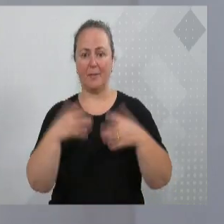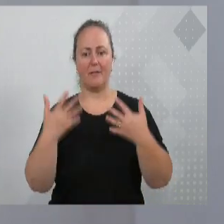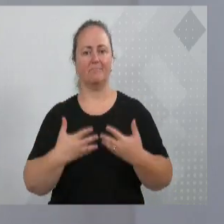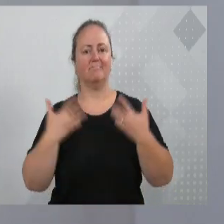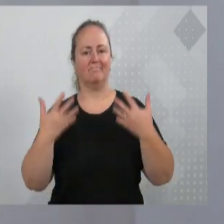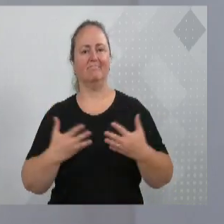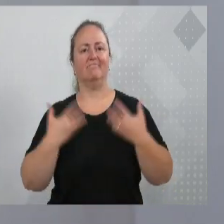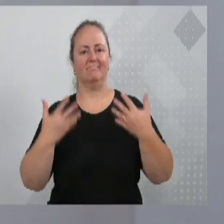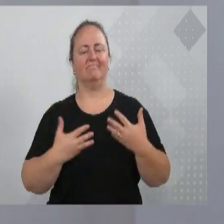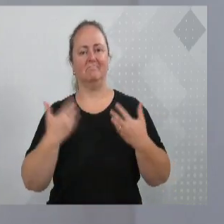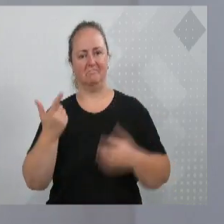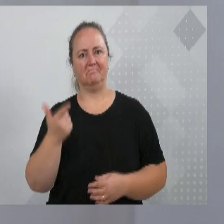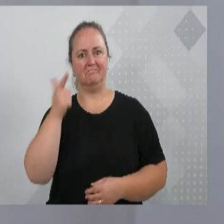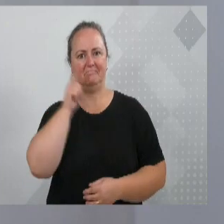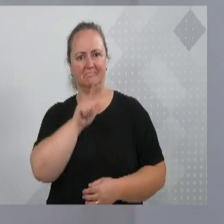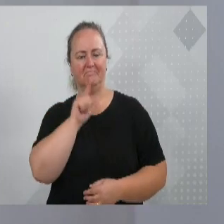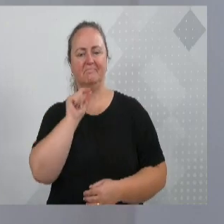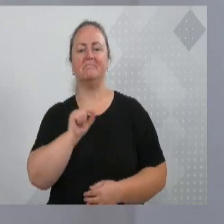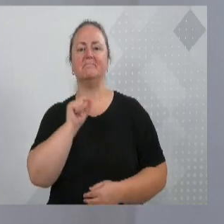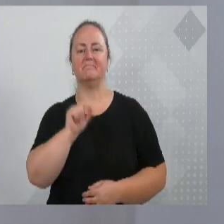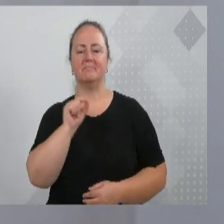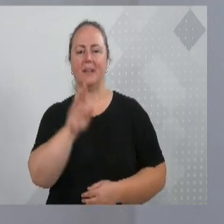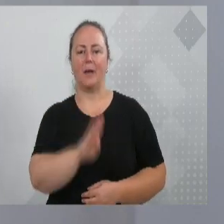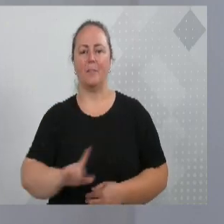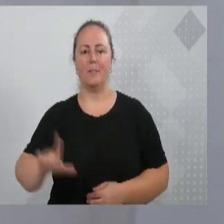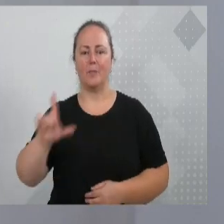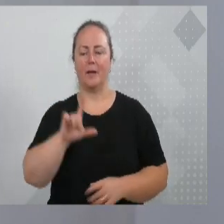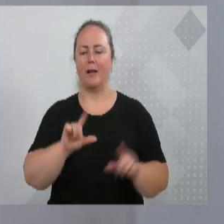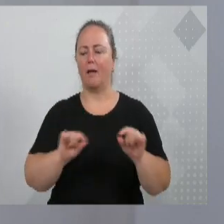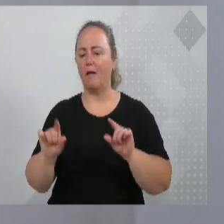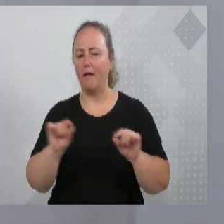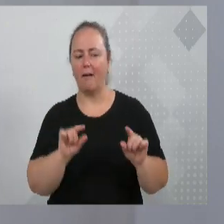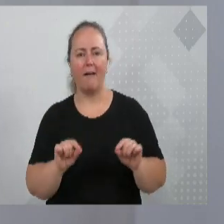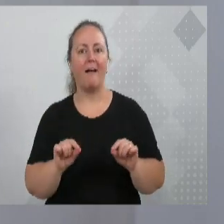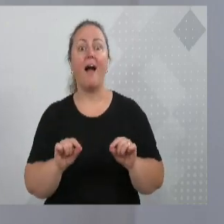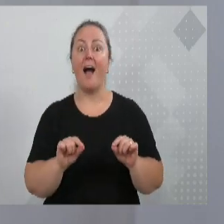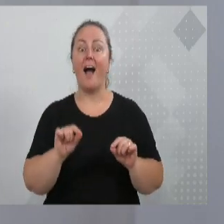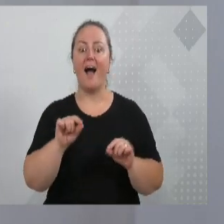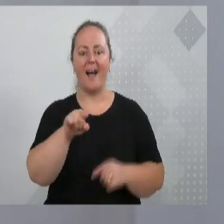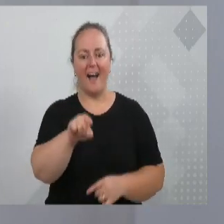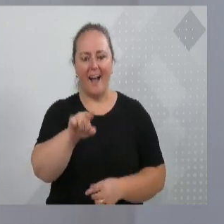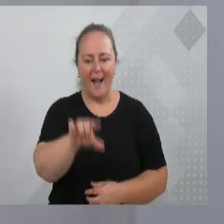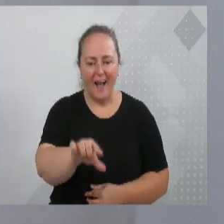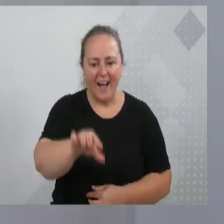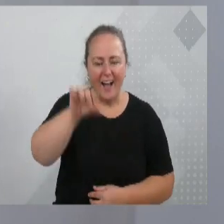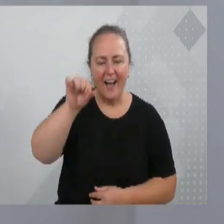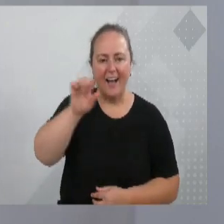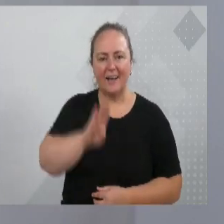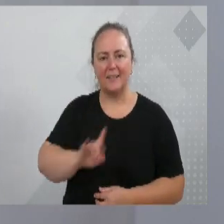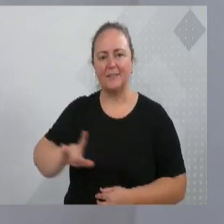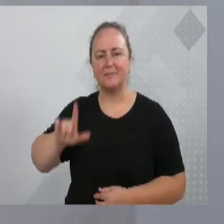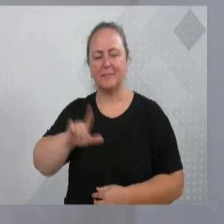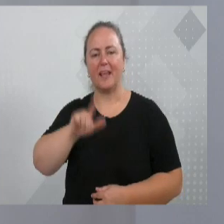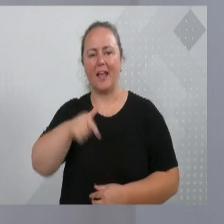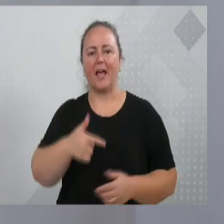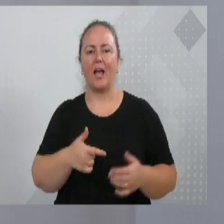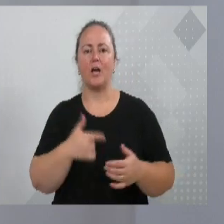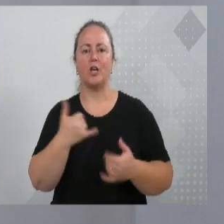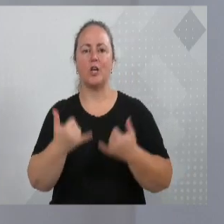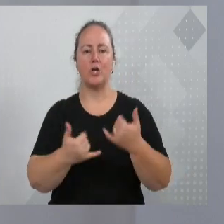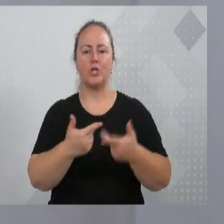recebemos é que a informação Blumenau foi escolhida para ser sede dos Jogos da Juventude